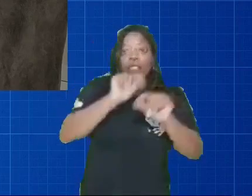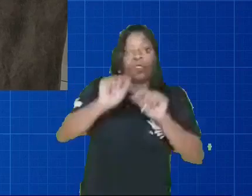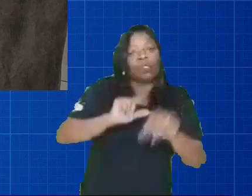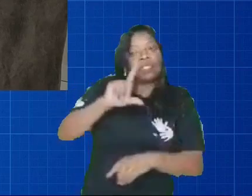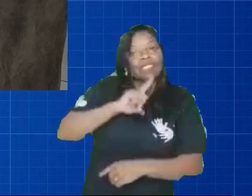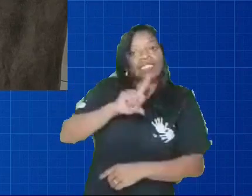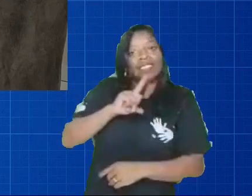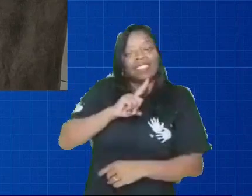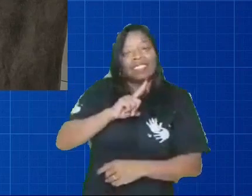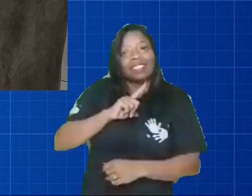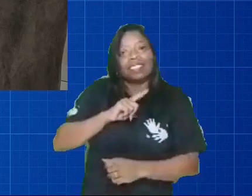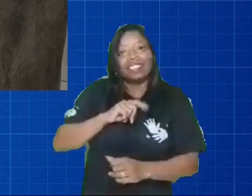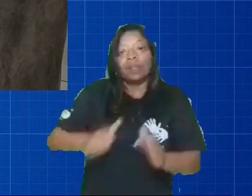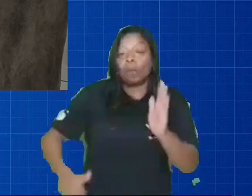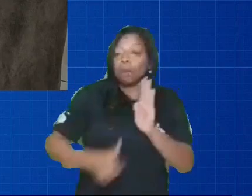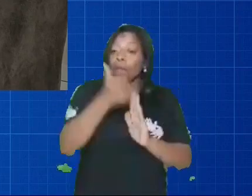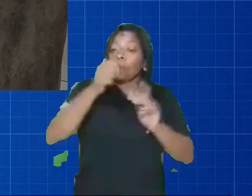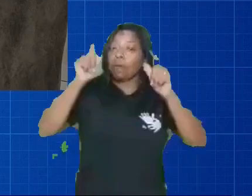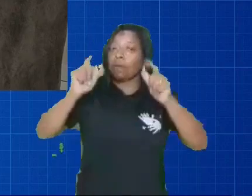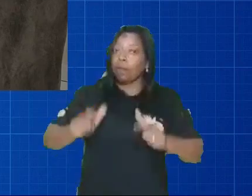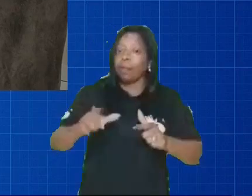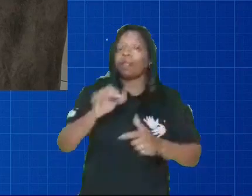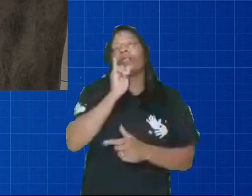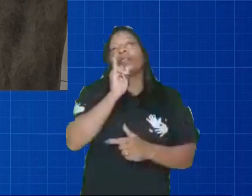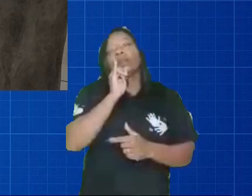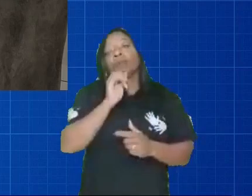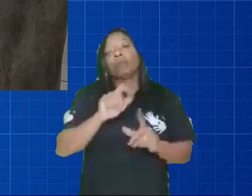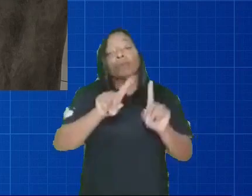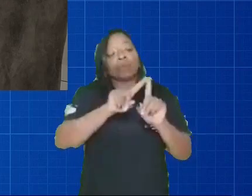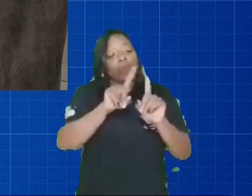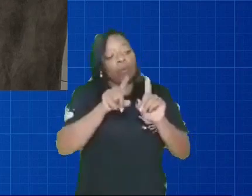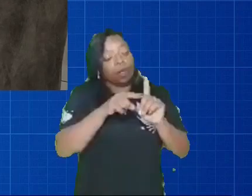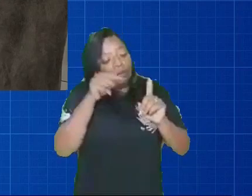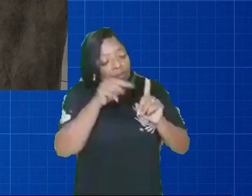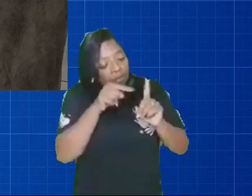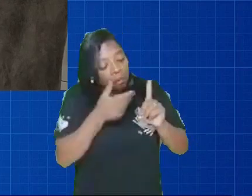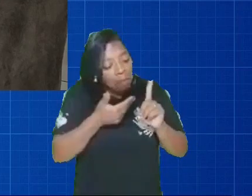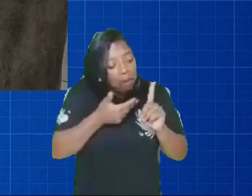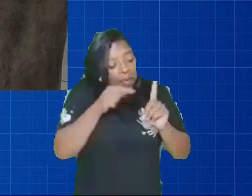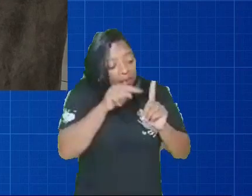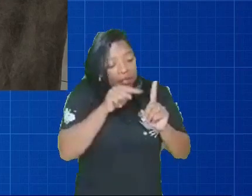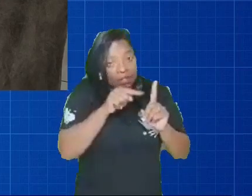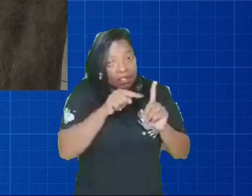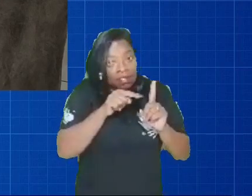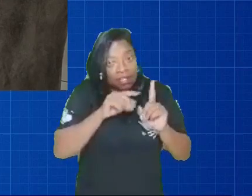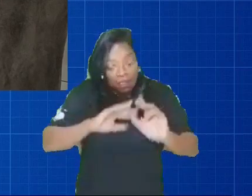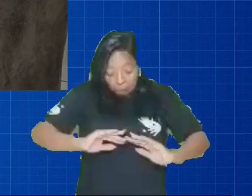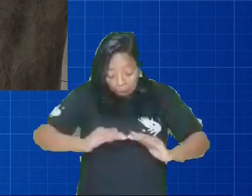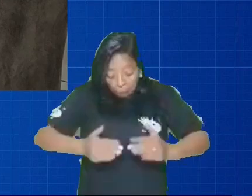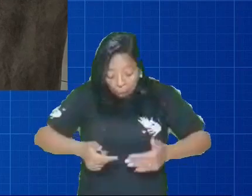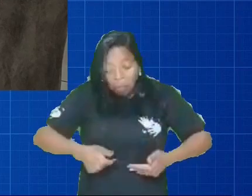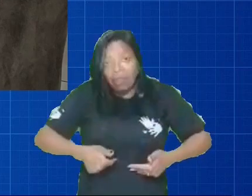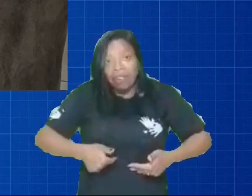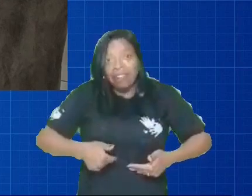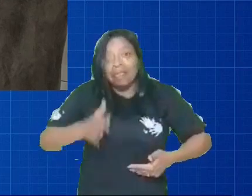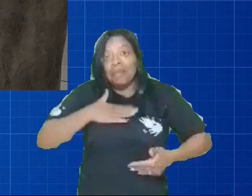nós temos é a própria gestação, né? Então, quando seres vivos, esse é o primeiro lugar do nosso... Primeira casinha, né? Essa é a